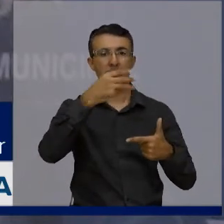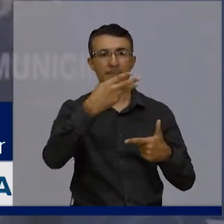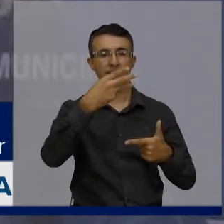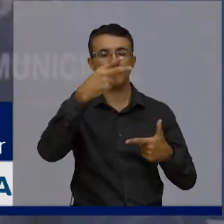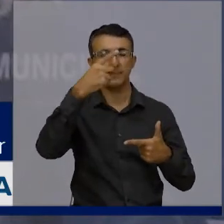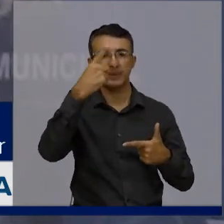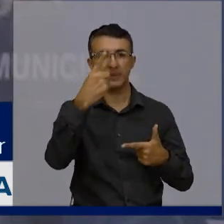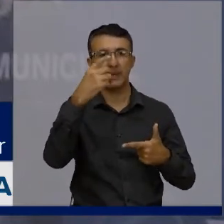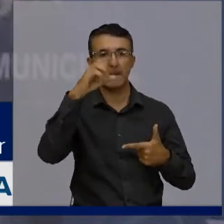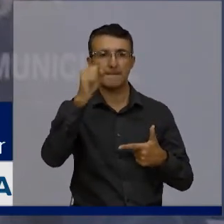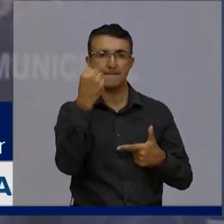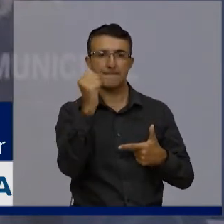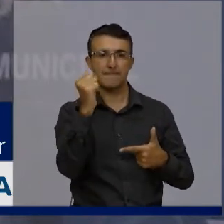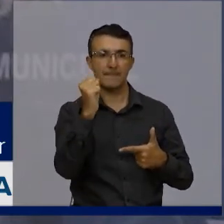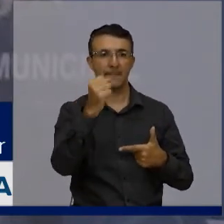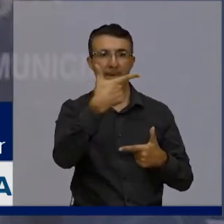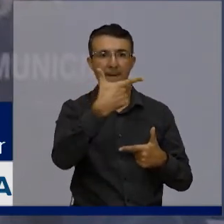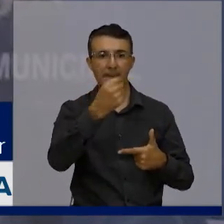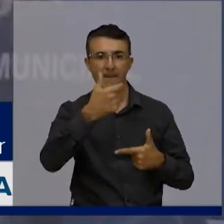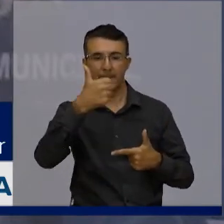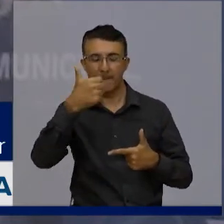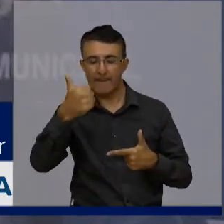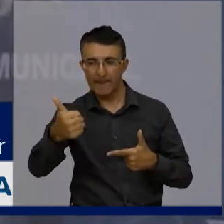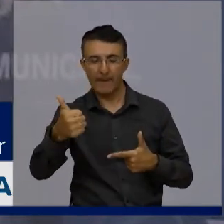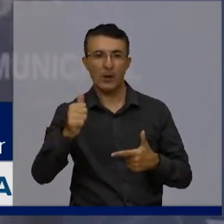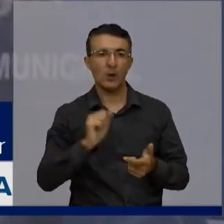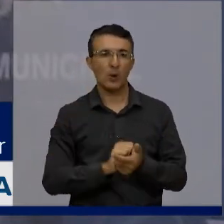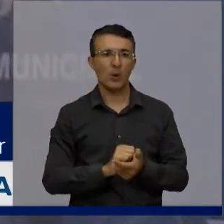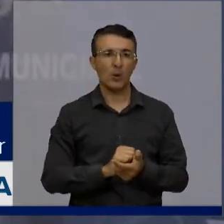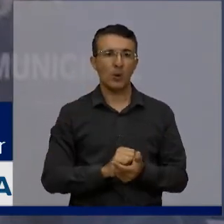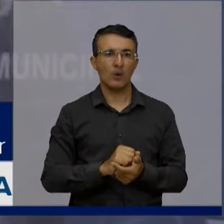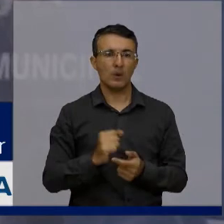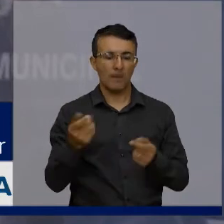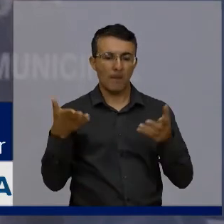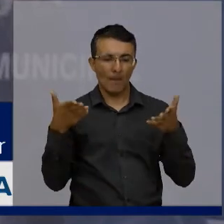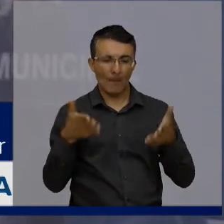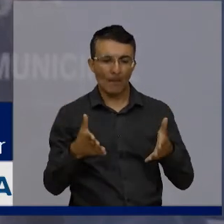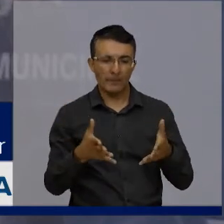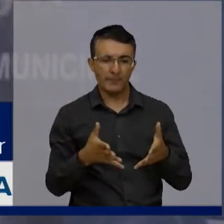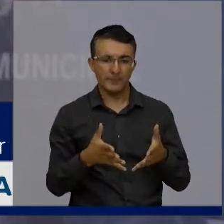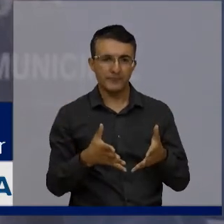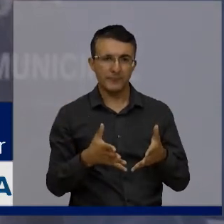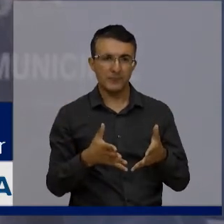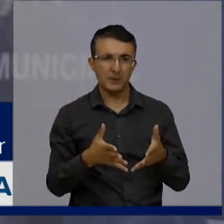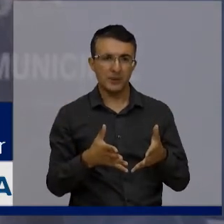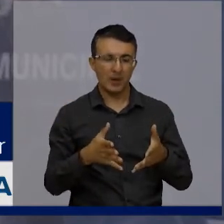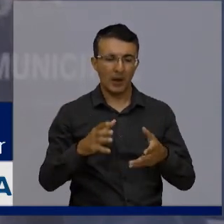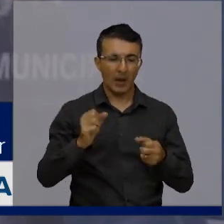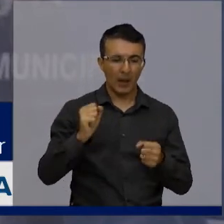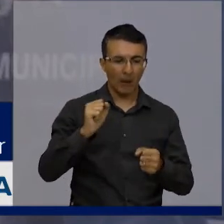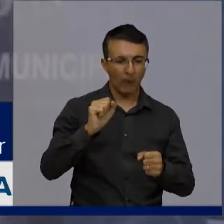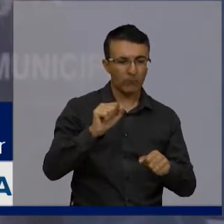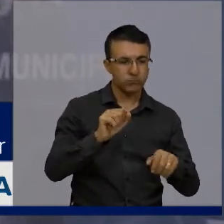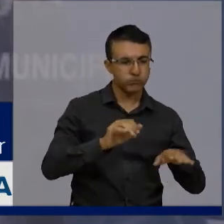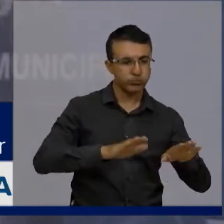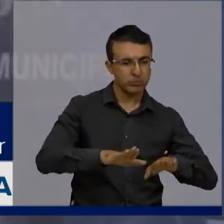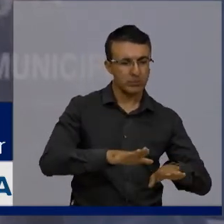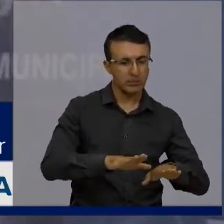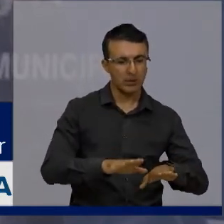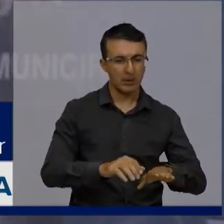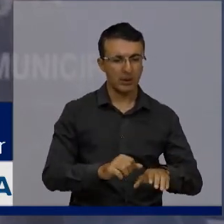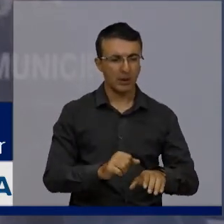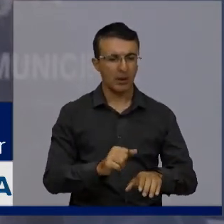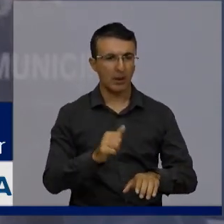318/2021. Esse PL tem o objetivo de tornar a criação animal um patrimônio cultural e material no